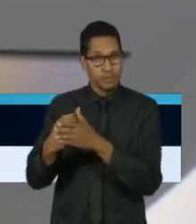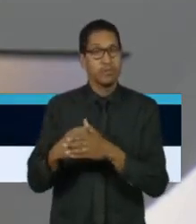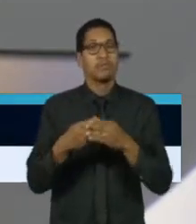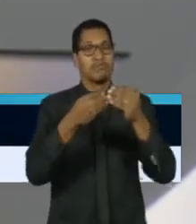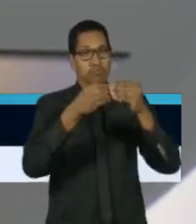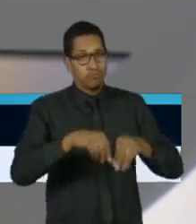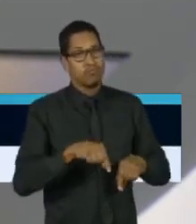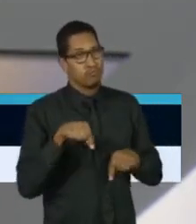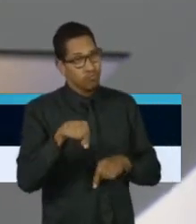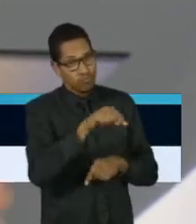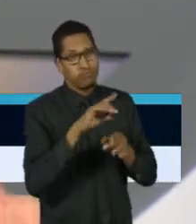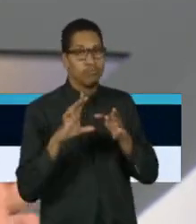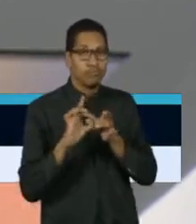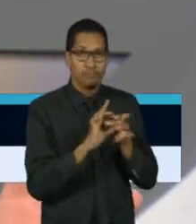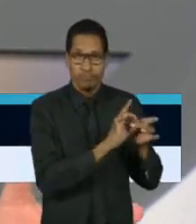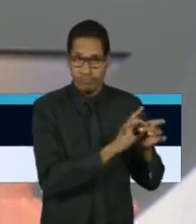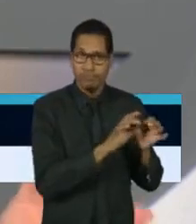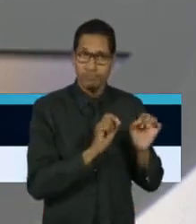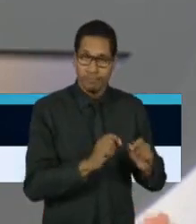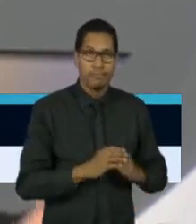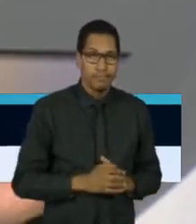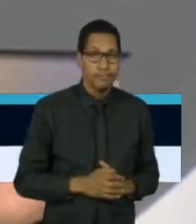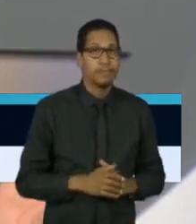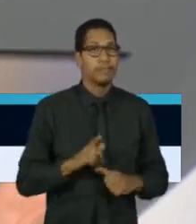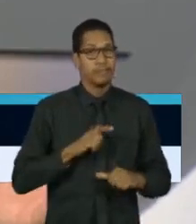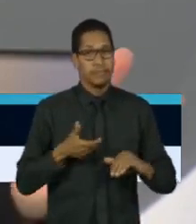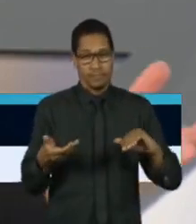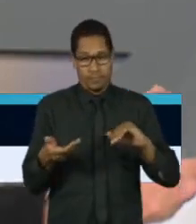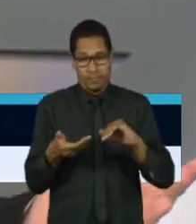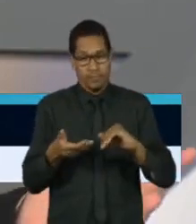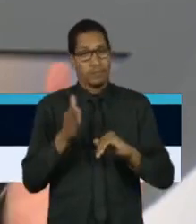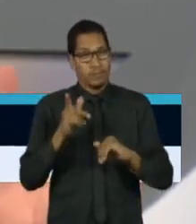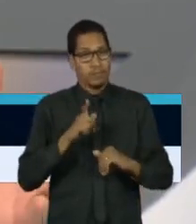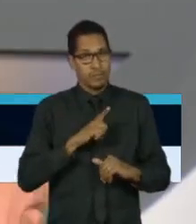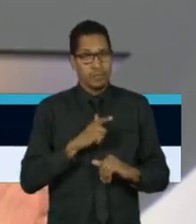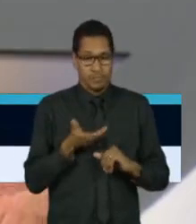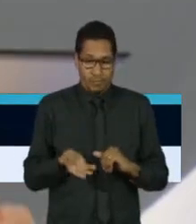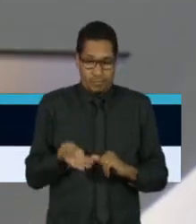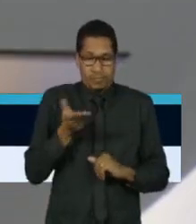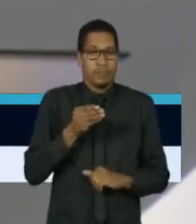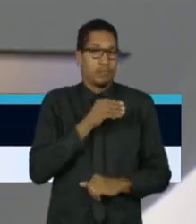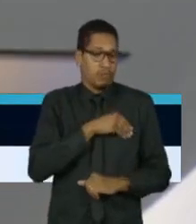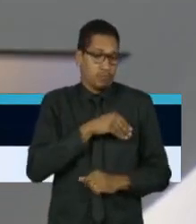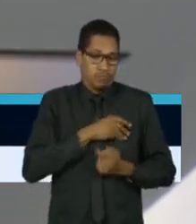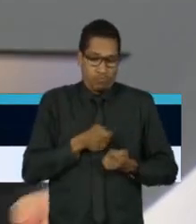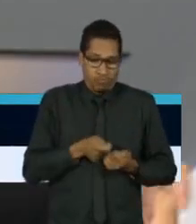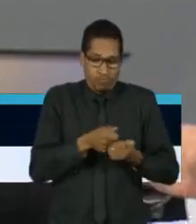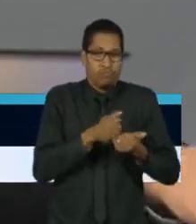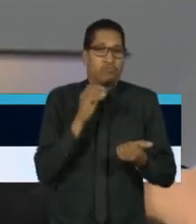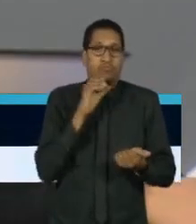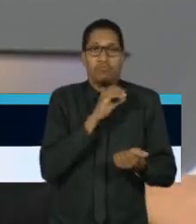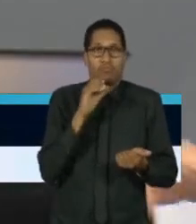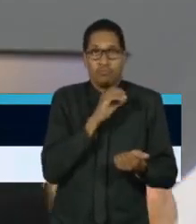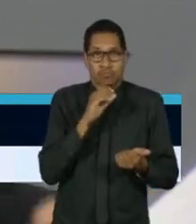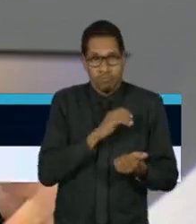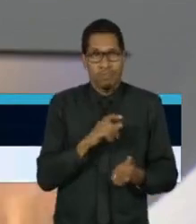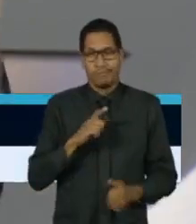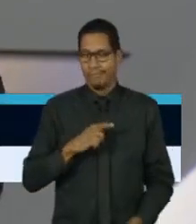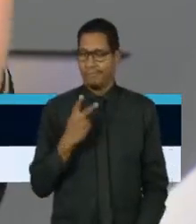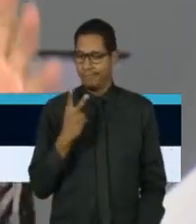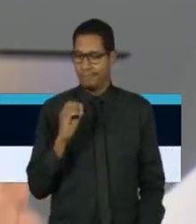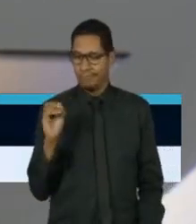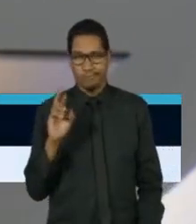essa situação. Veja bem, o Congresso Nacional conseguiu subir o valor do auxílio emergencial durante a pandemia. O governo queria